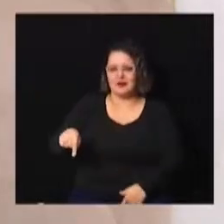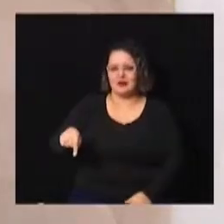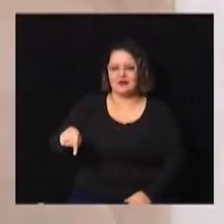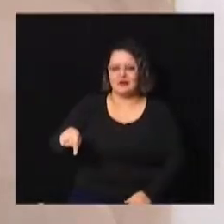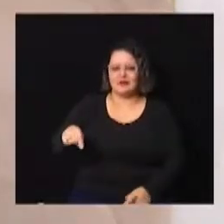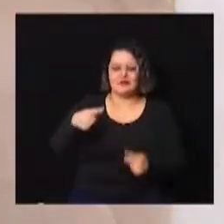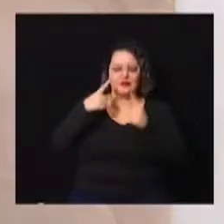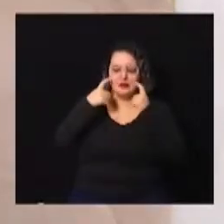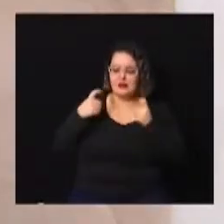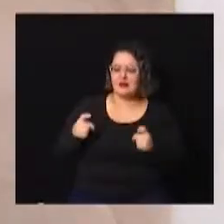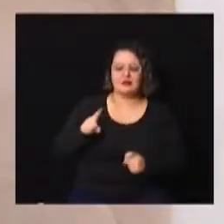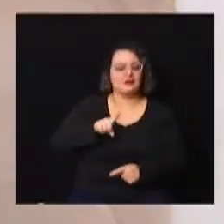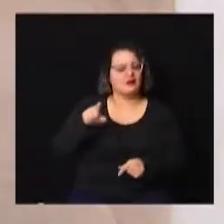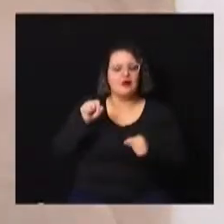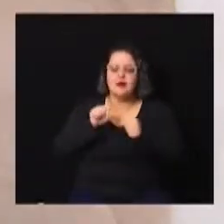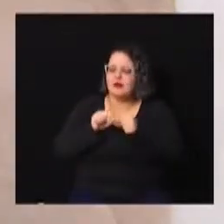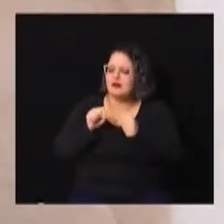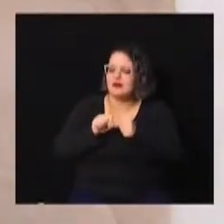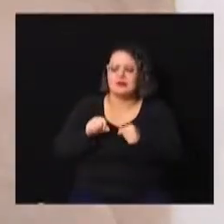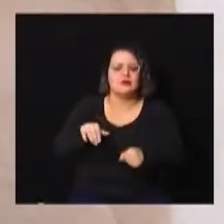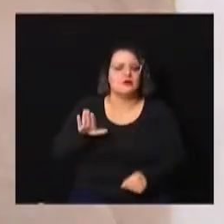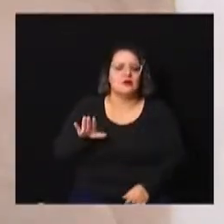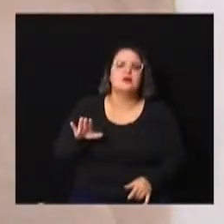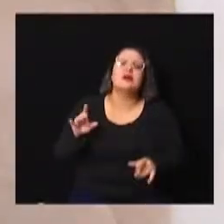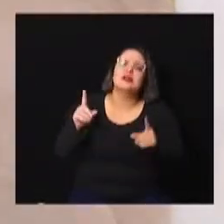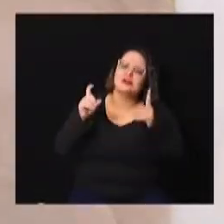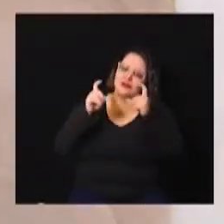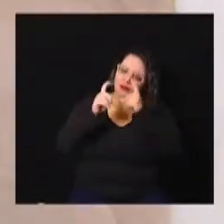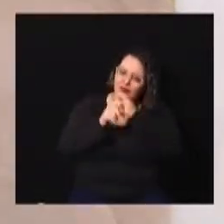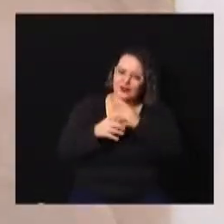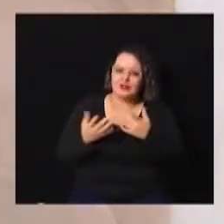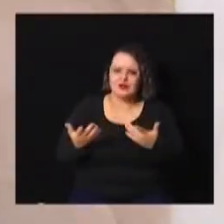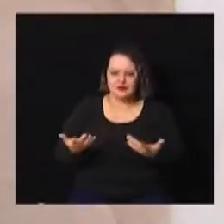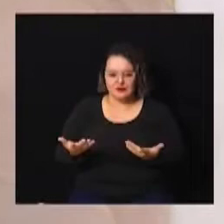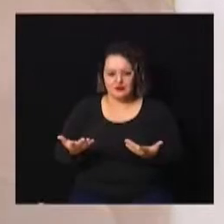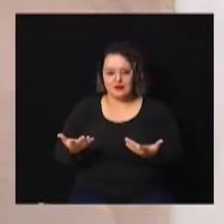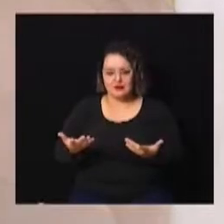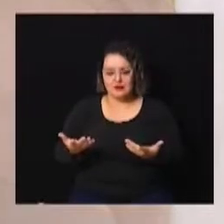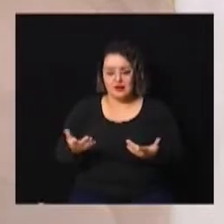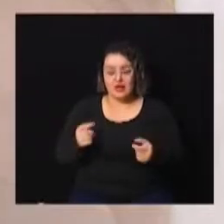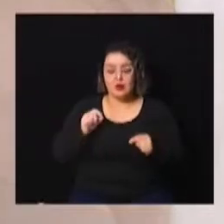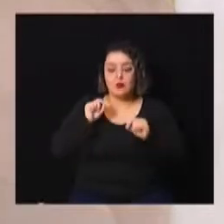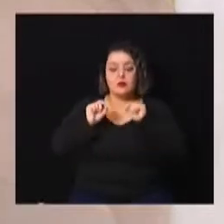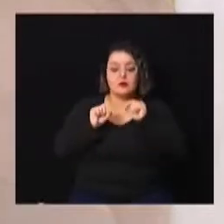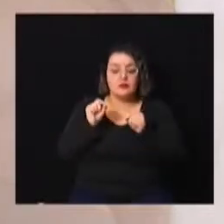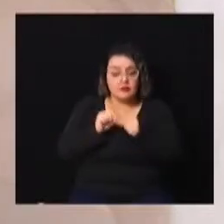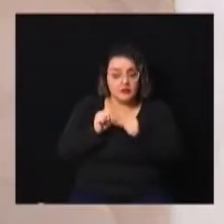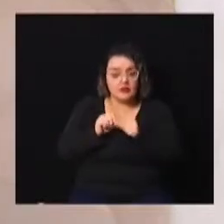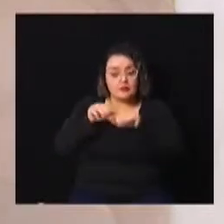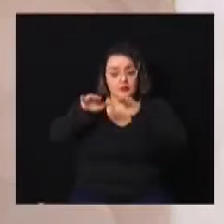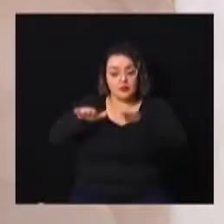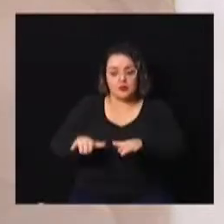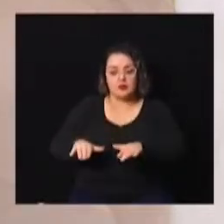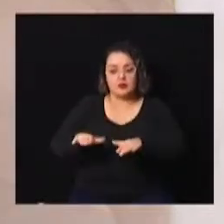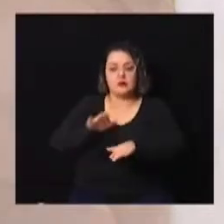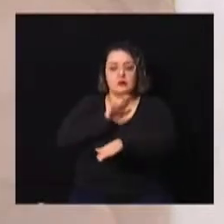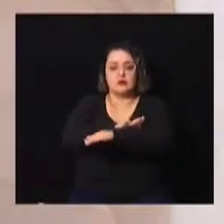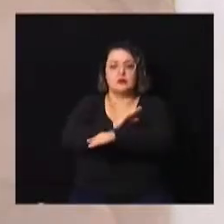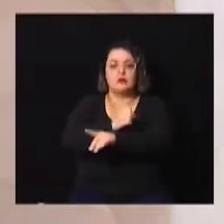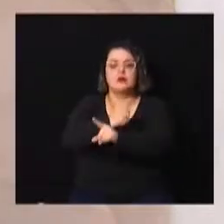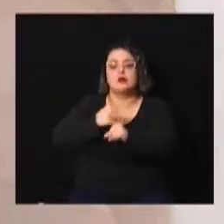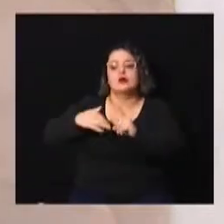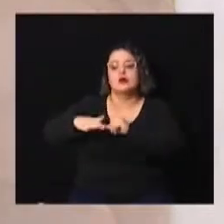mesmo. O que fez eu falei, não vou fazer mais, que é muito duro, muito difícil. Aí o que fez eu ficar foi que a assistente social